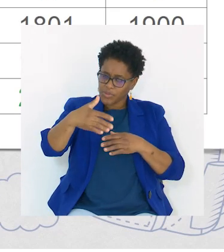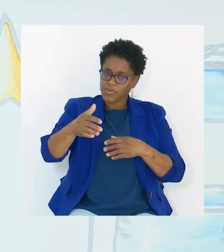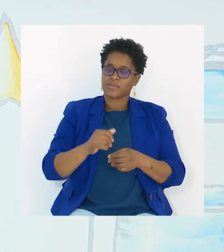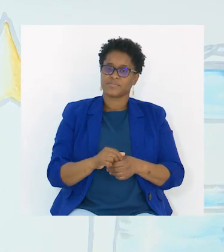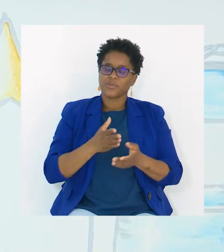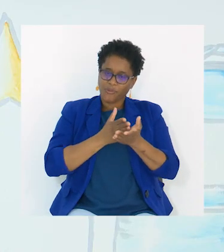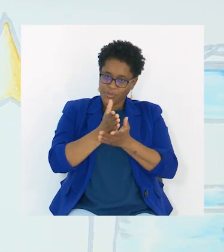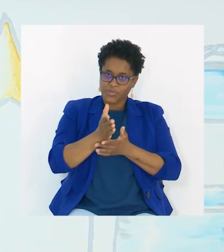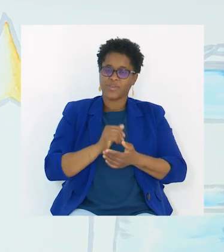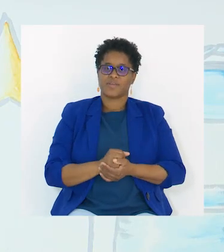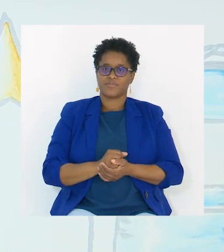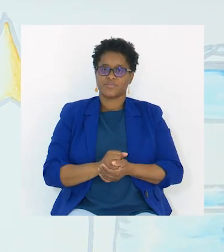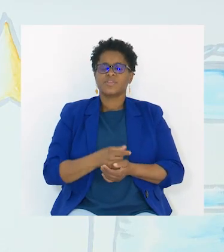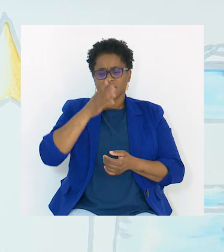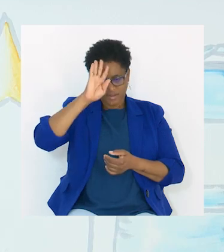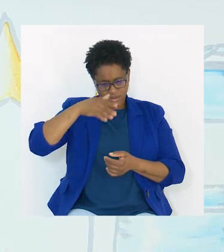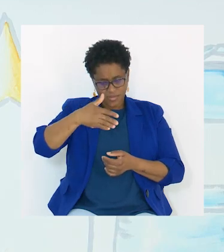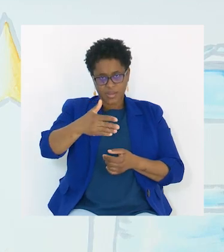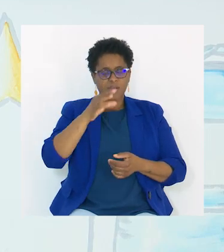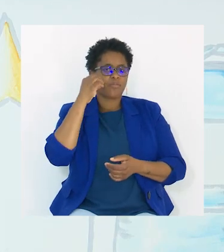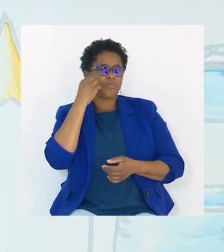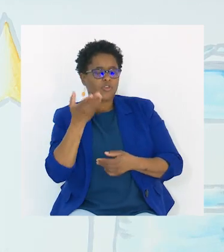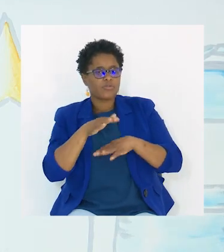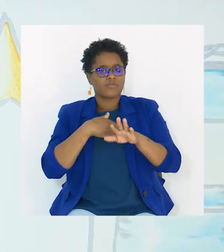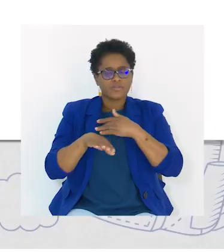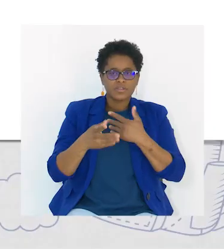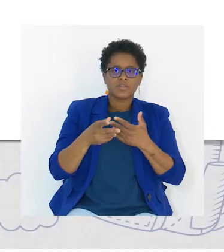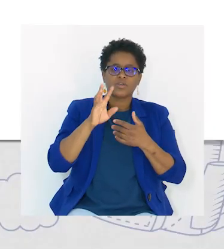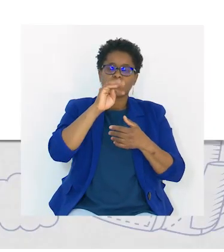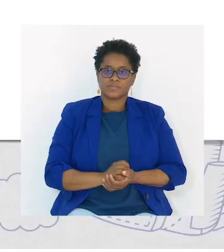Continuamos e saberemos como calcular os séculos.